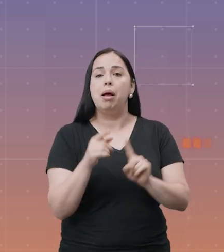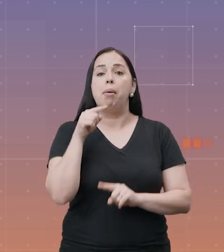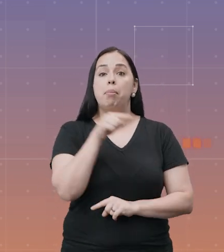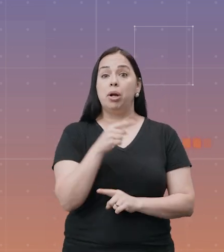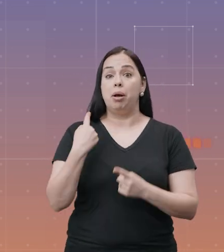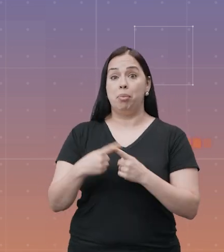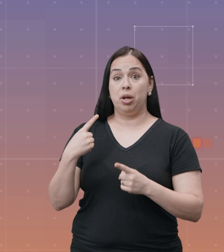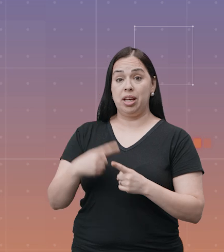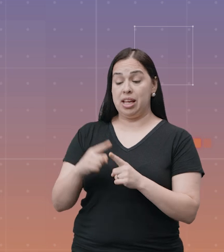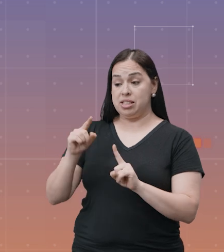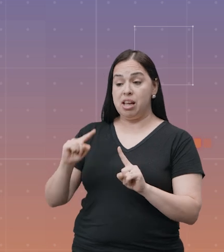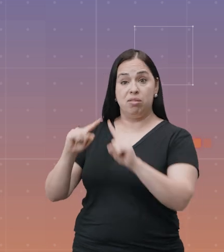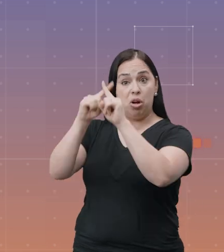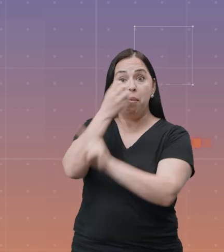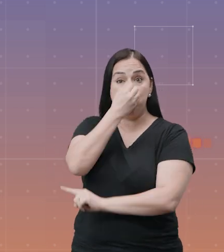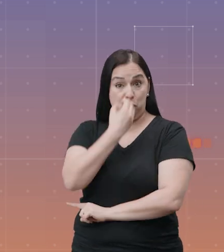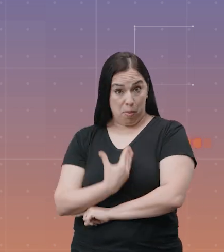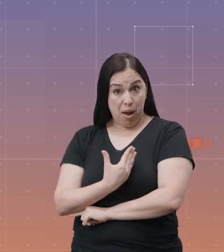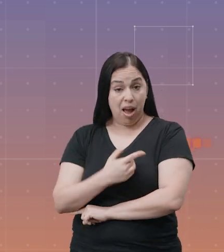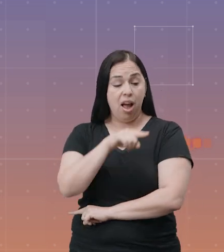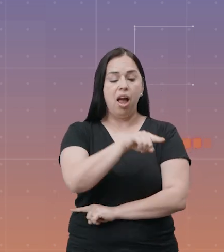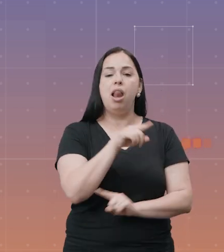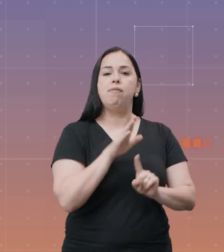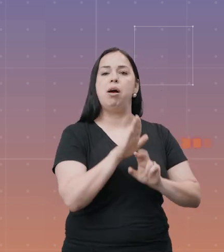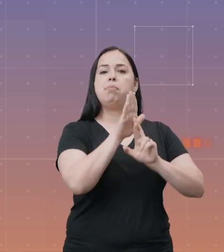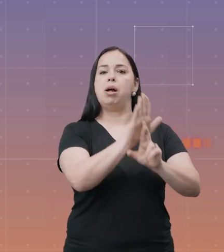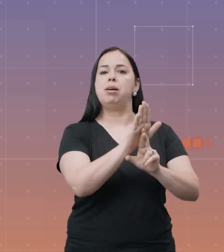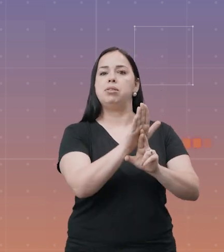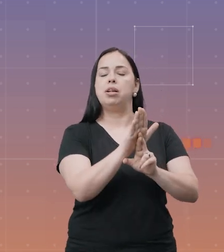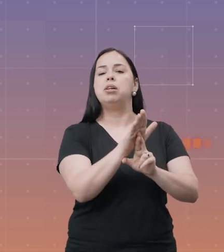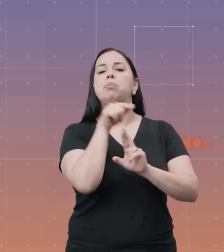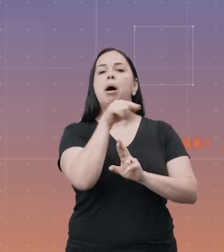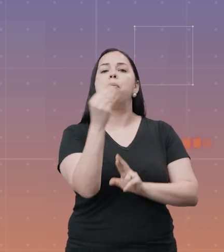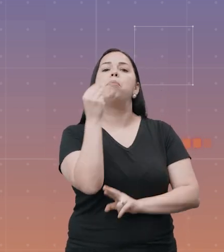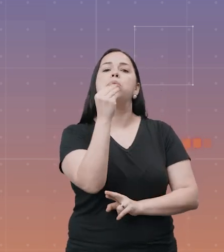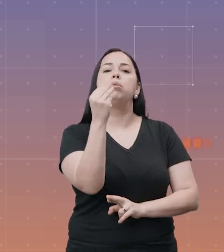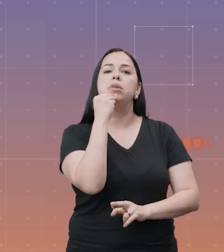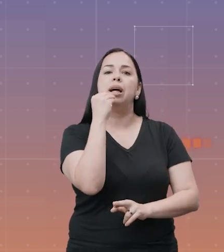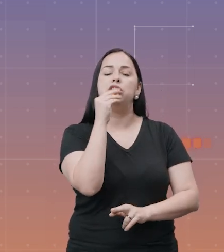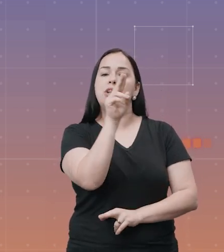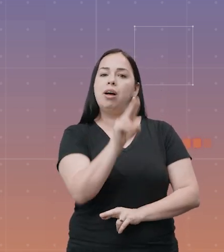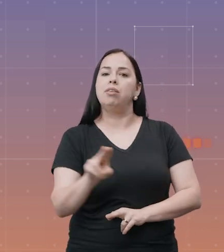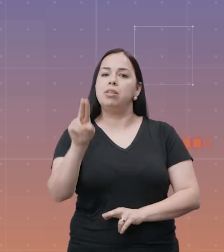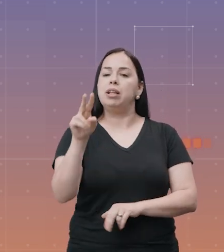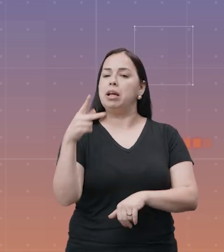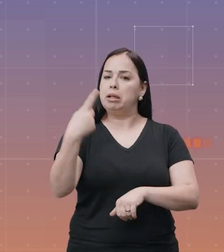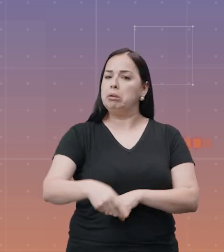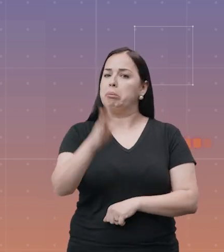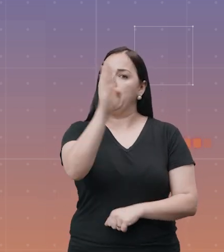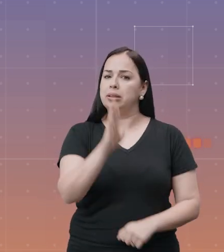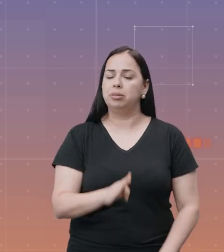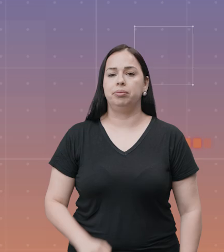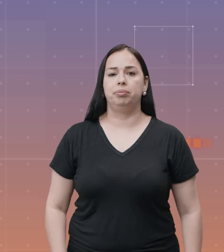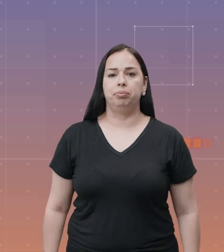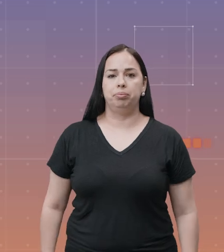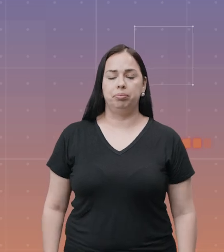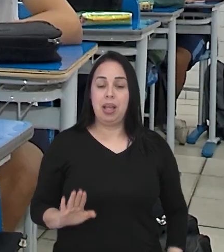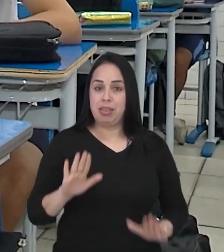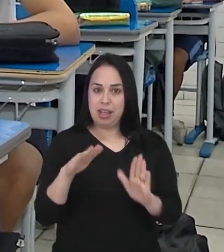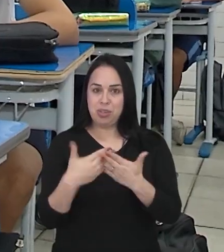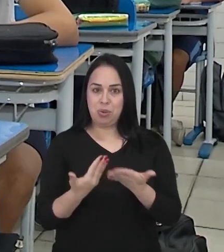jovens, porque um bom desempenho nessas competições poderia representar a porta de entrada em universidades do